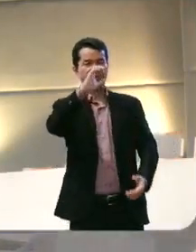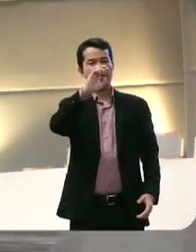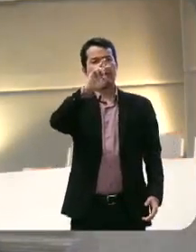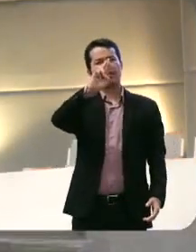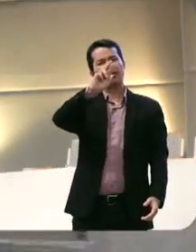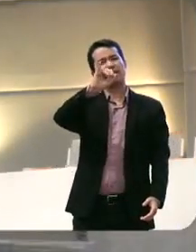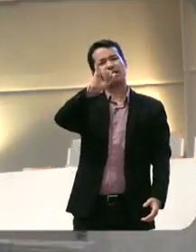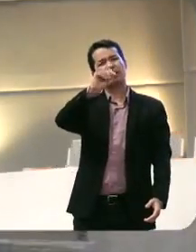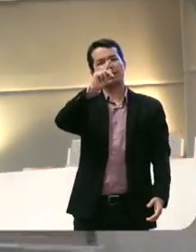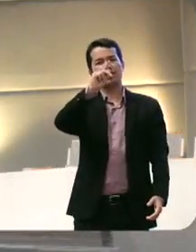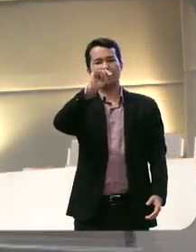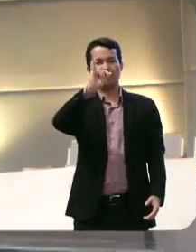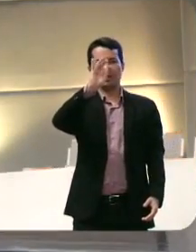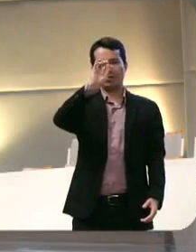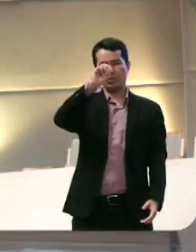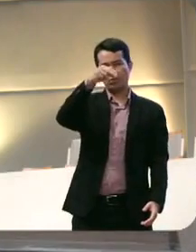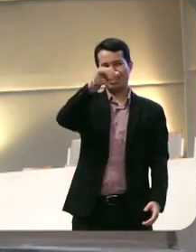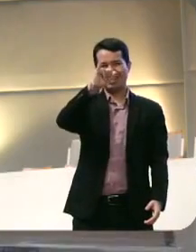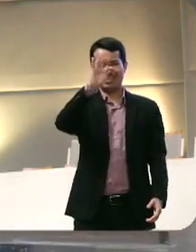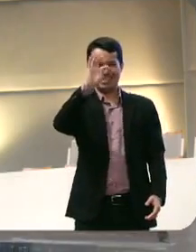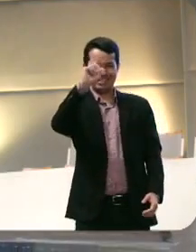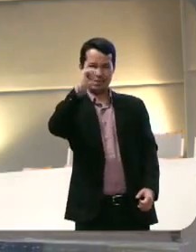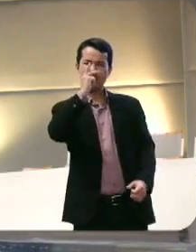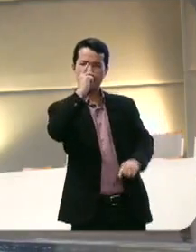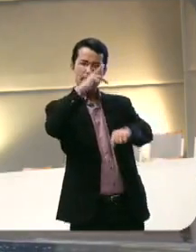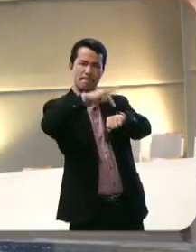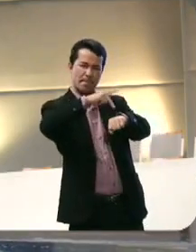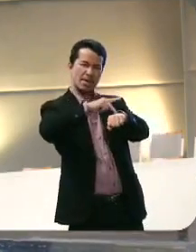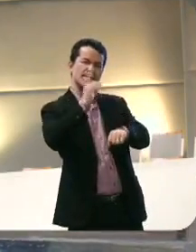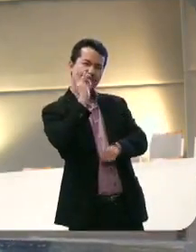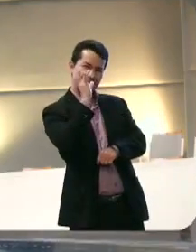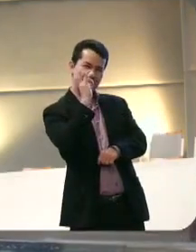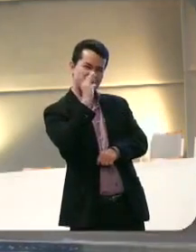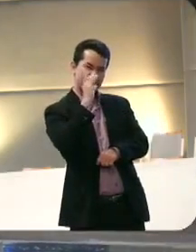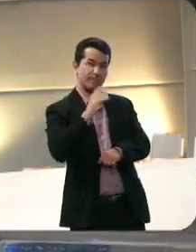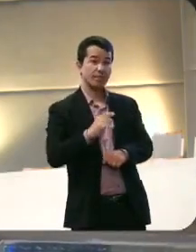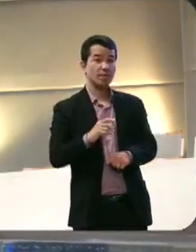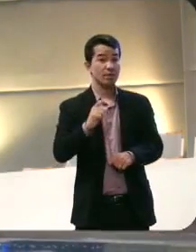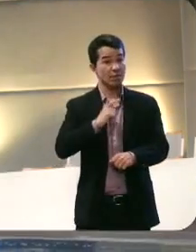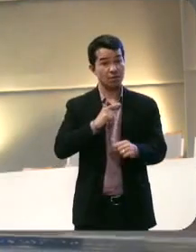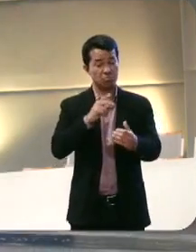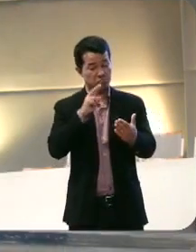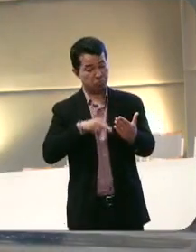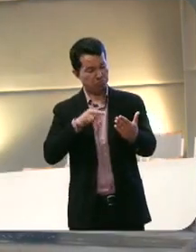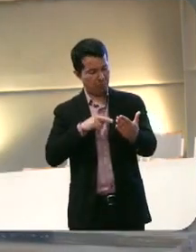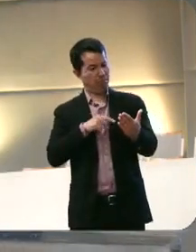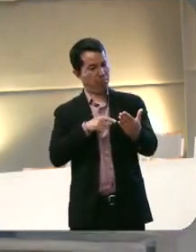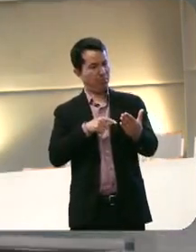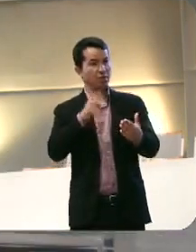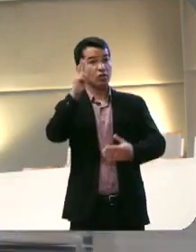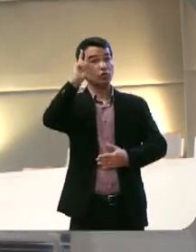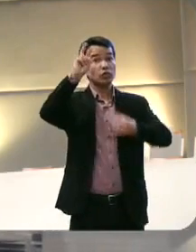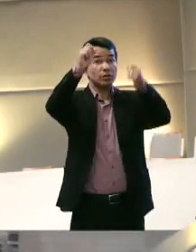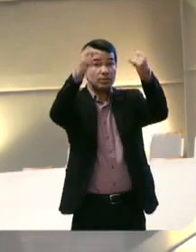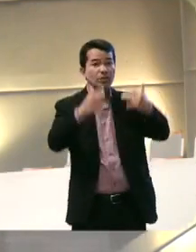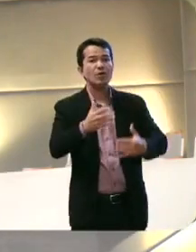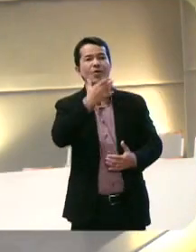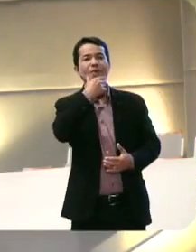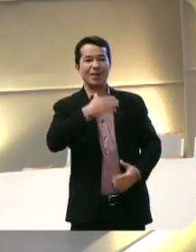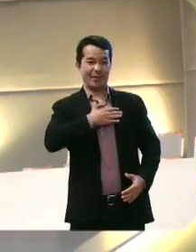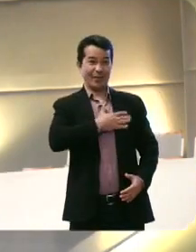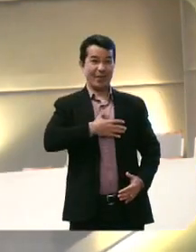falava que ele gostava de jogar golfe. E quando ele vê, ele estava fazendo planos, projetos, estratégias, tudo em torno do golfe. E um dia Deus